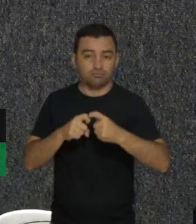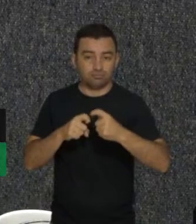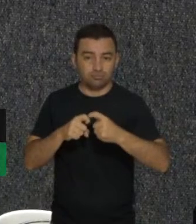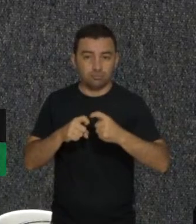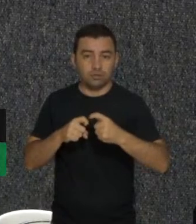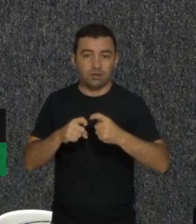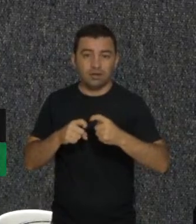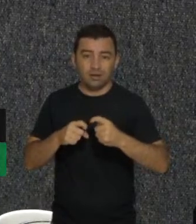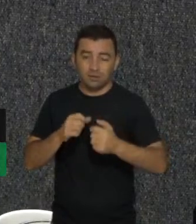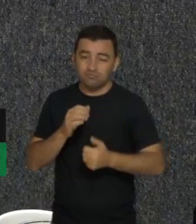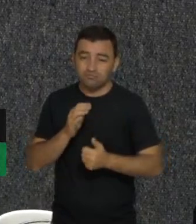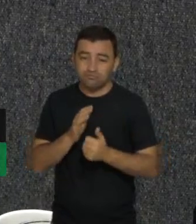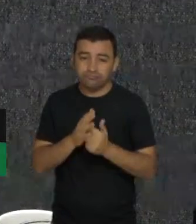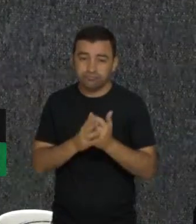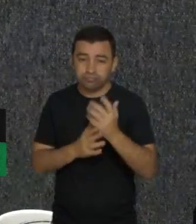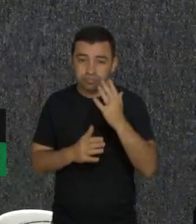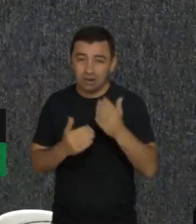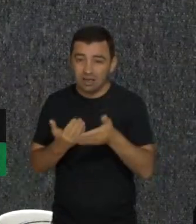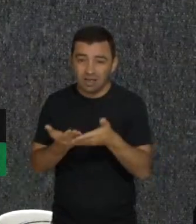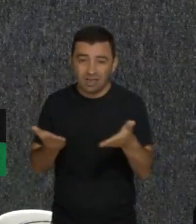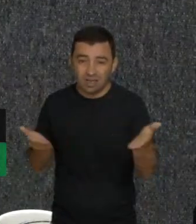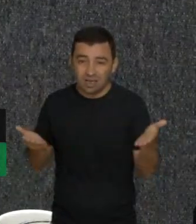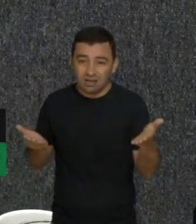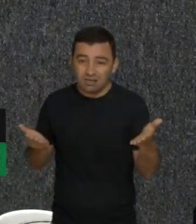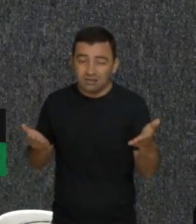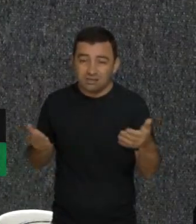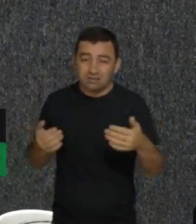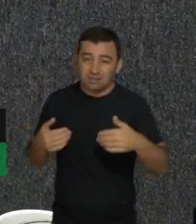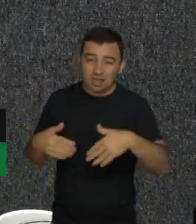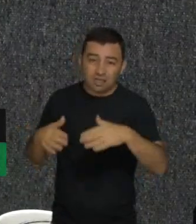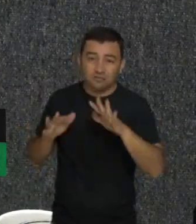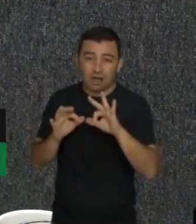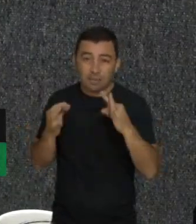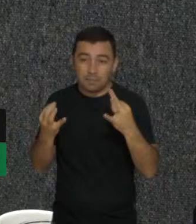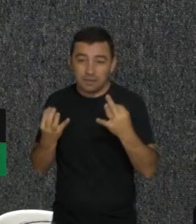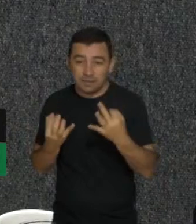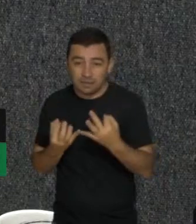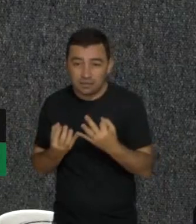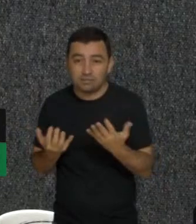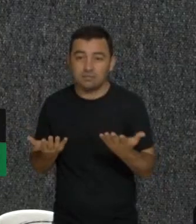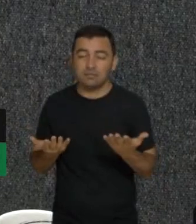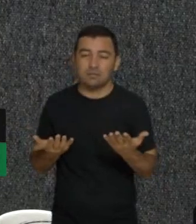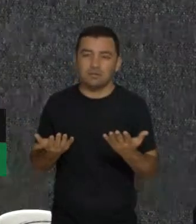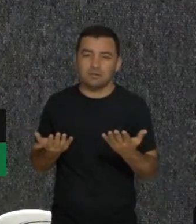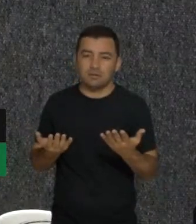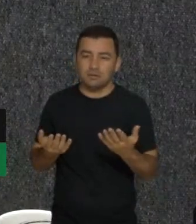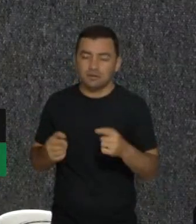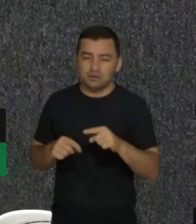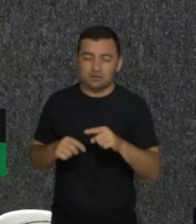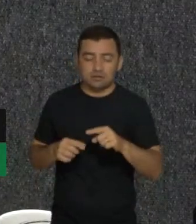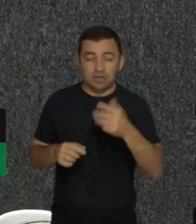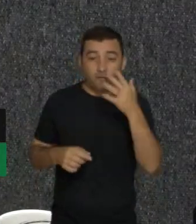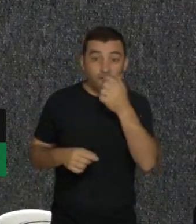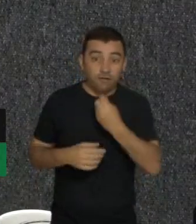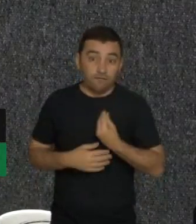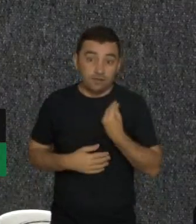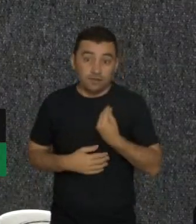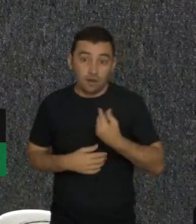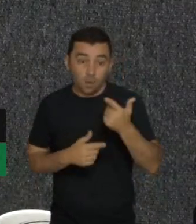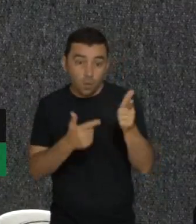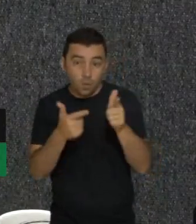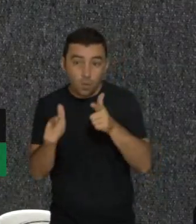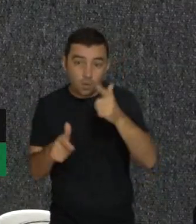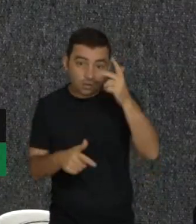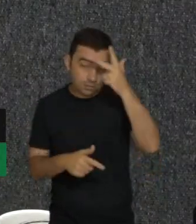muitas vezes eh deixam suas casas suas famílias né para se dedicar para para salvar a vida de outras pessoas para